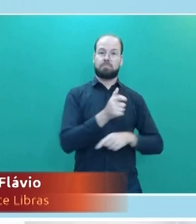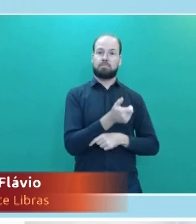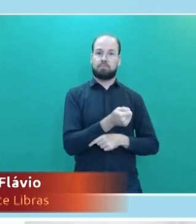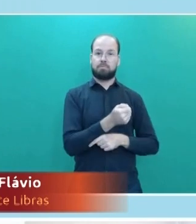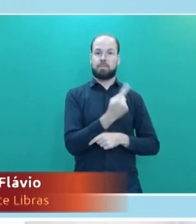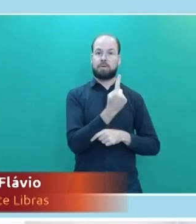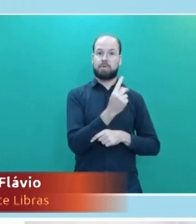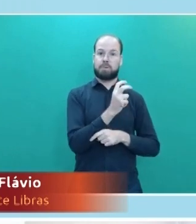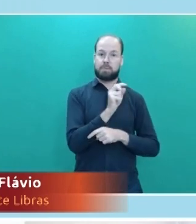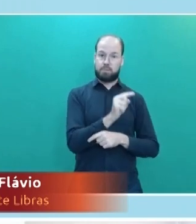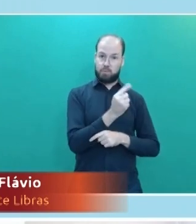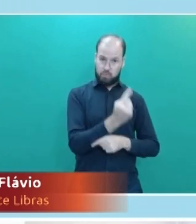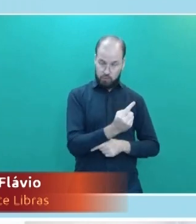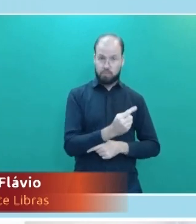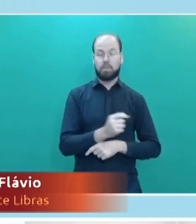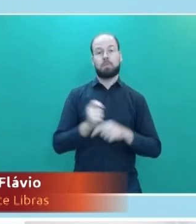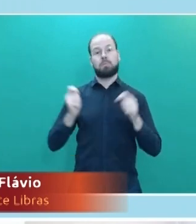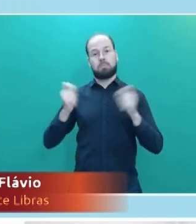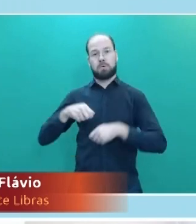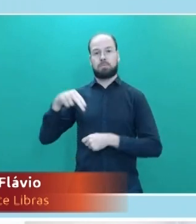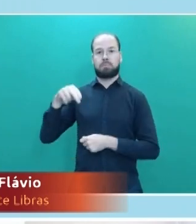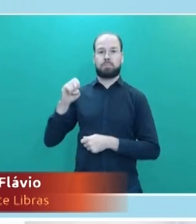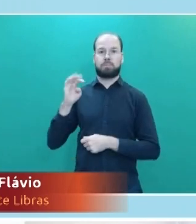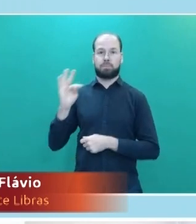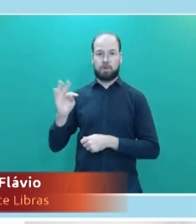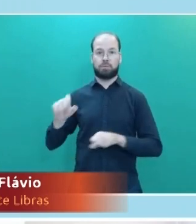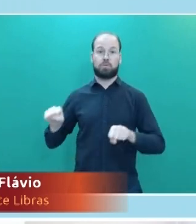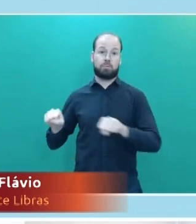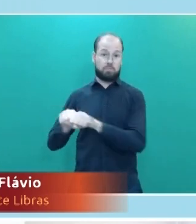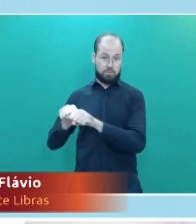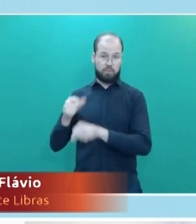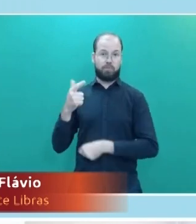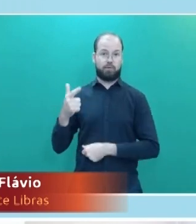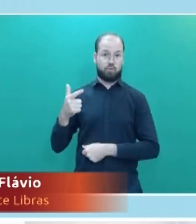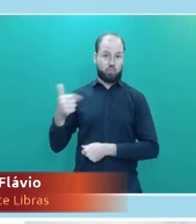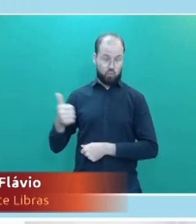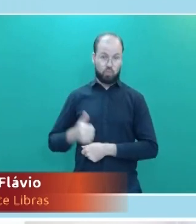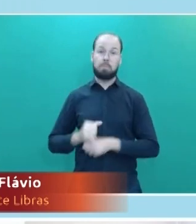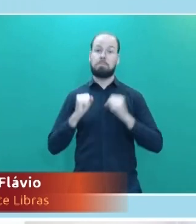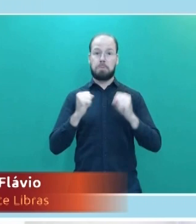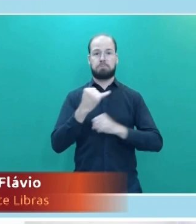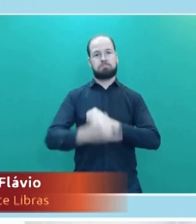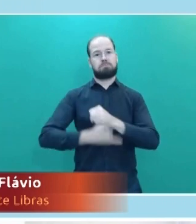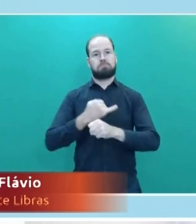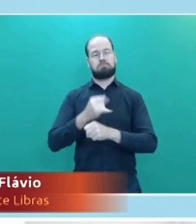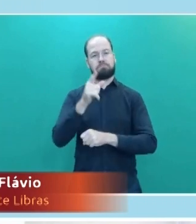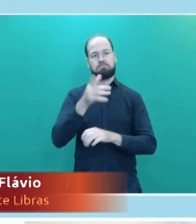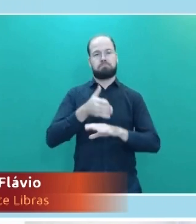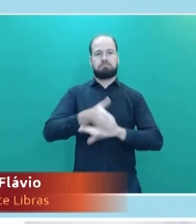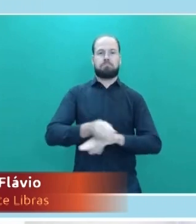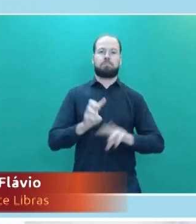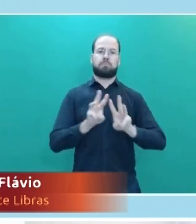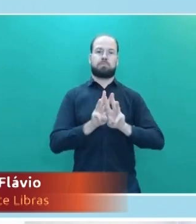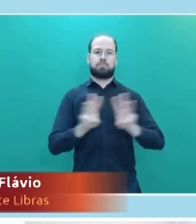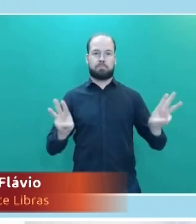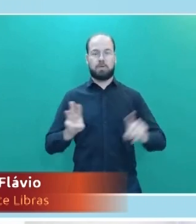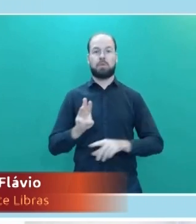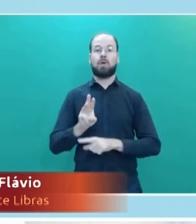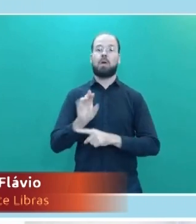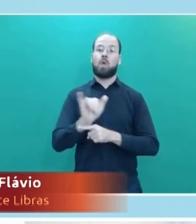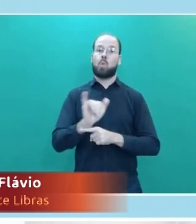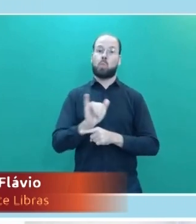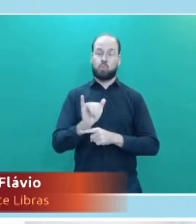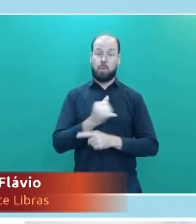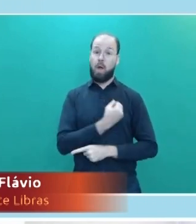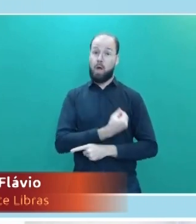Aberto, no 21 da NET Goiânia, e também pela internet. Só entrar no site da TV UFG, no YouTube, onde a transmissão é ao